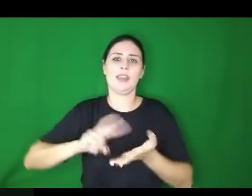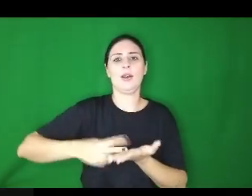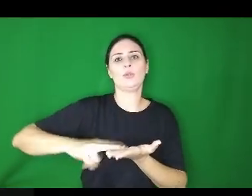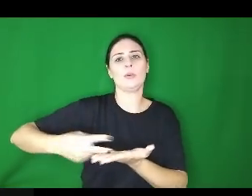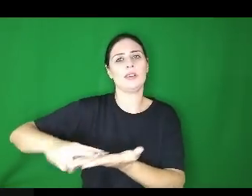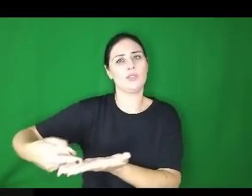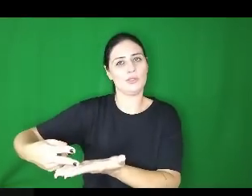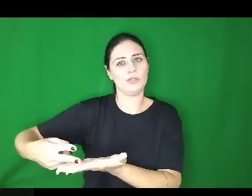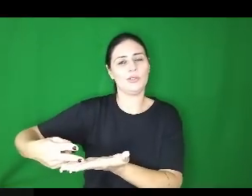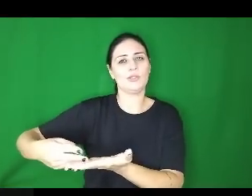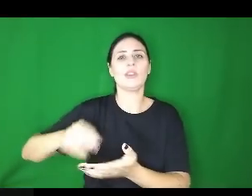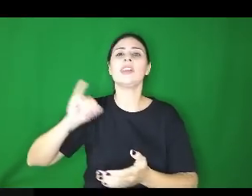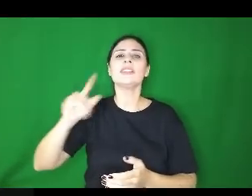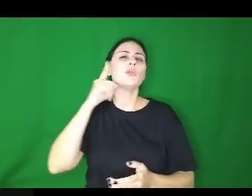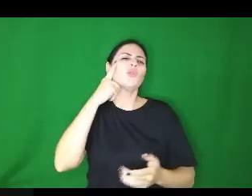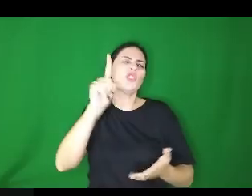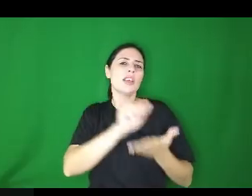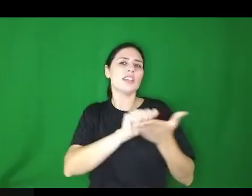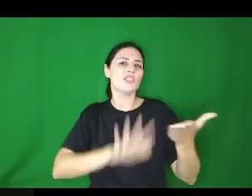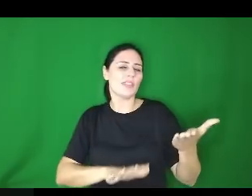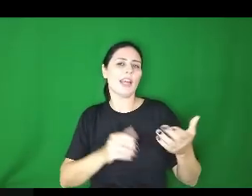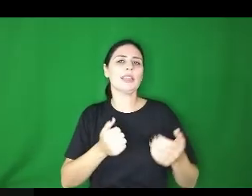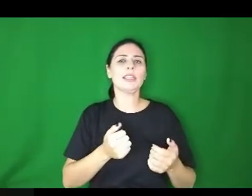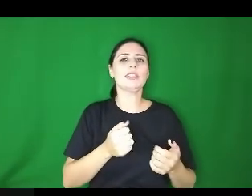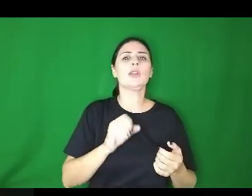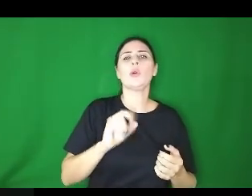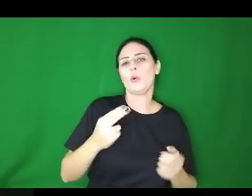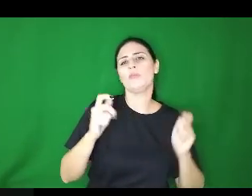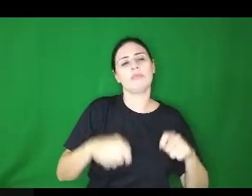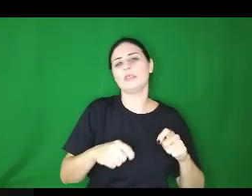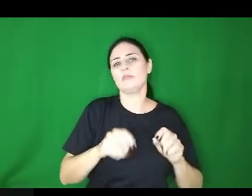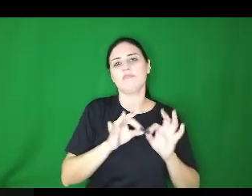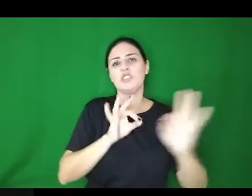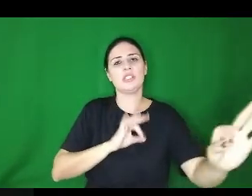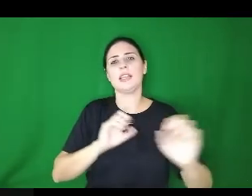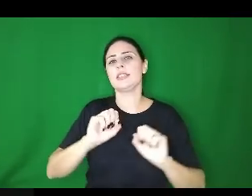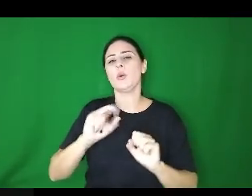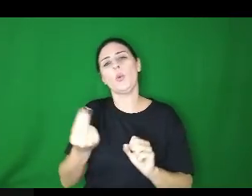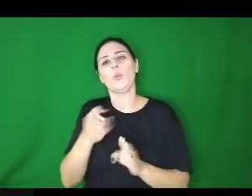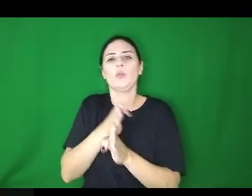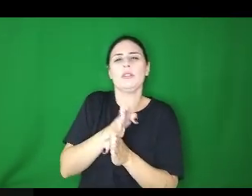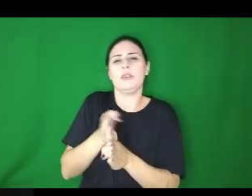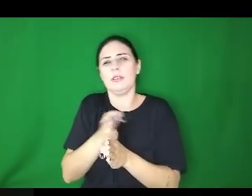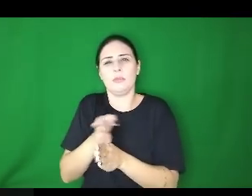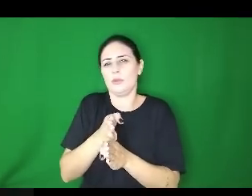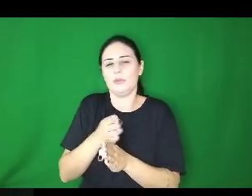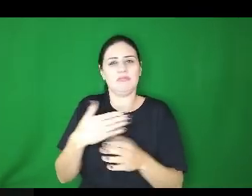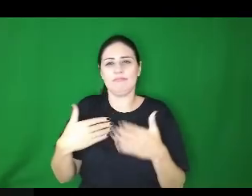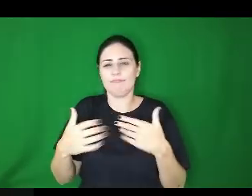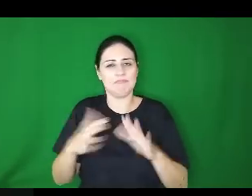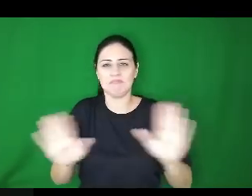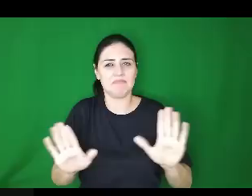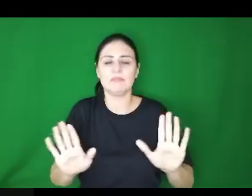é o objeto de conhecimento em si, necessário para desenvolver as metodologias que levem, né, o aprendiz a cotidianamente refletir sobre